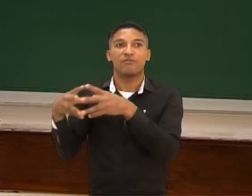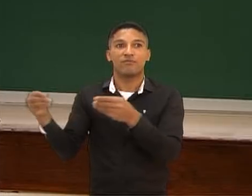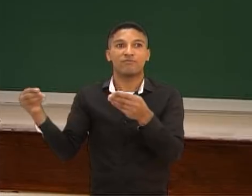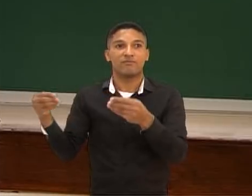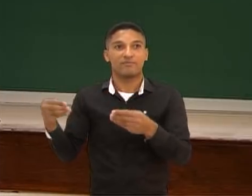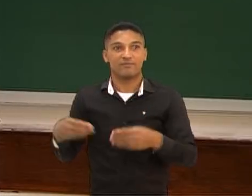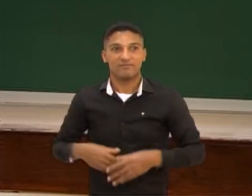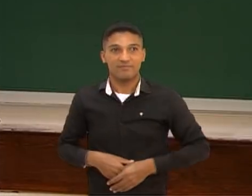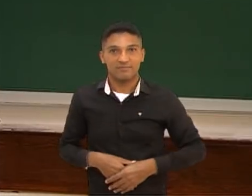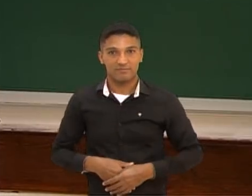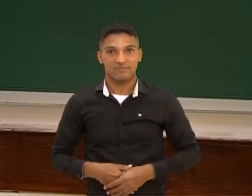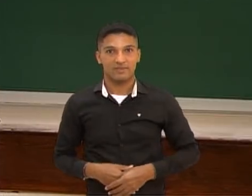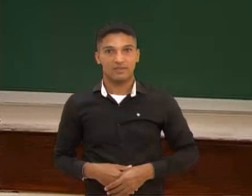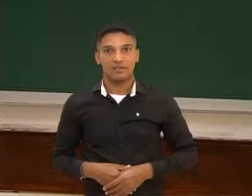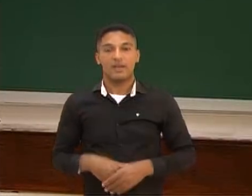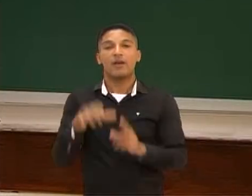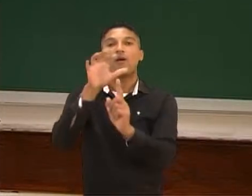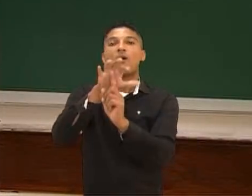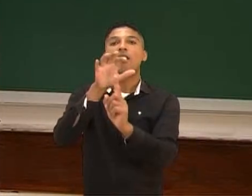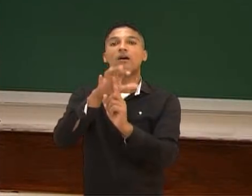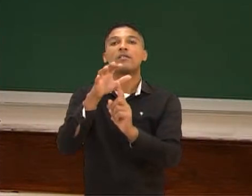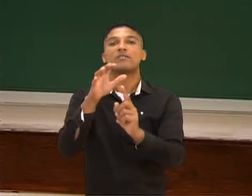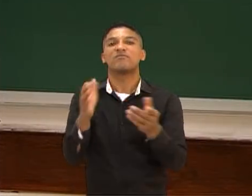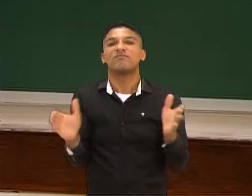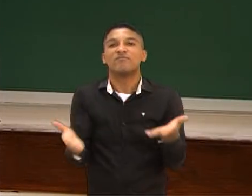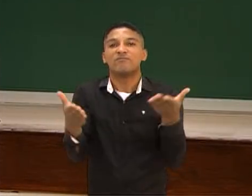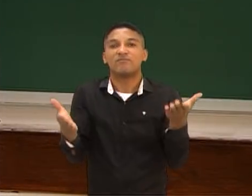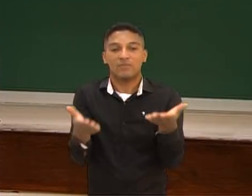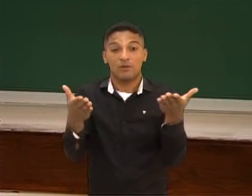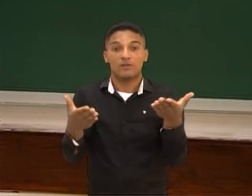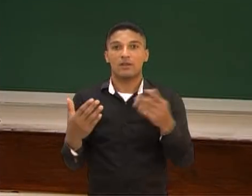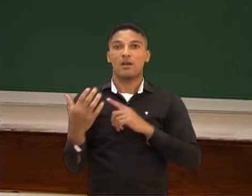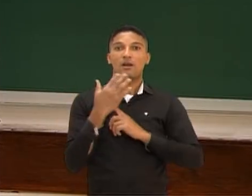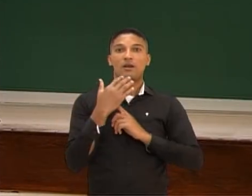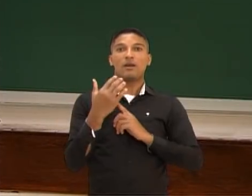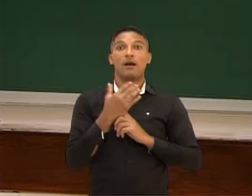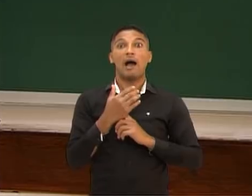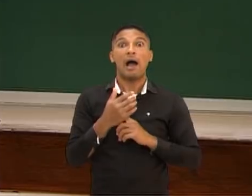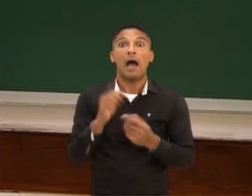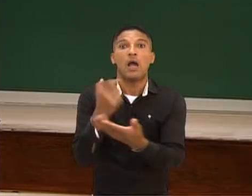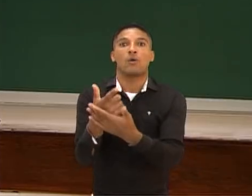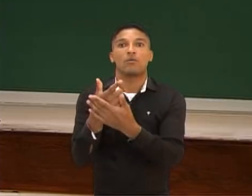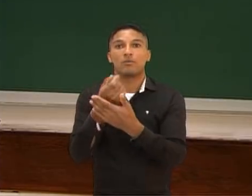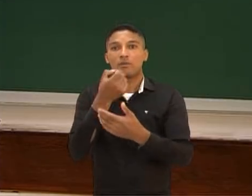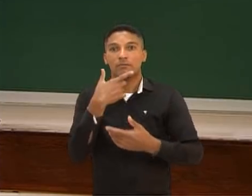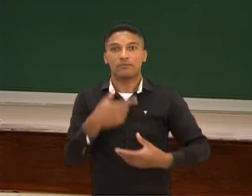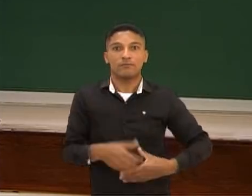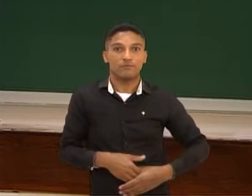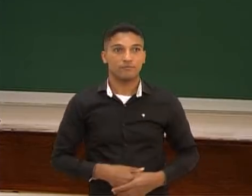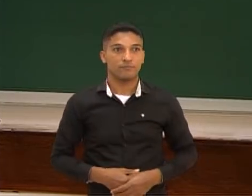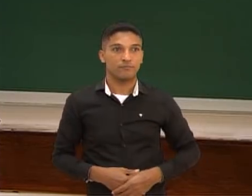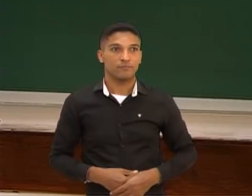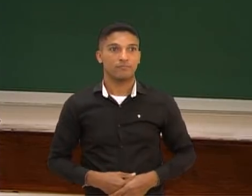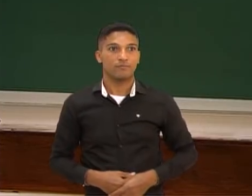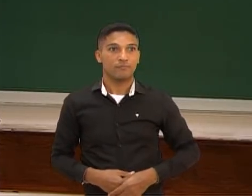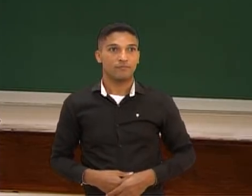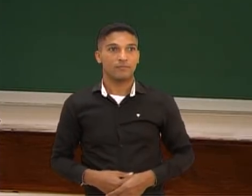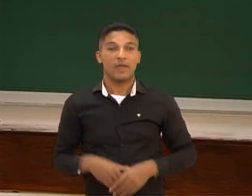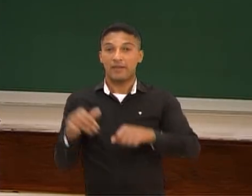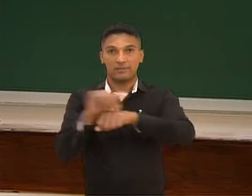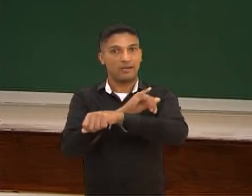né, que são formas ali de persuadir o leitor, de sensibilizar o leitor para consumir esse produto, né? Então, a gente tem